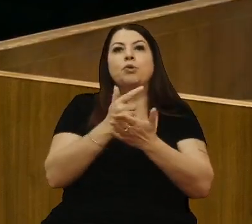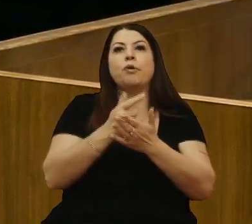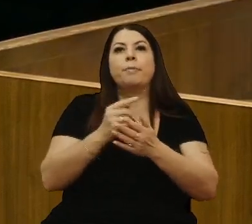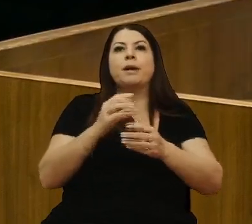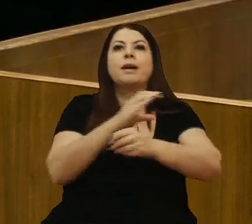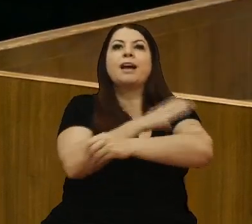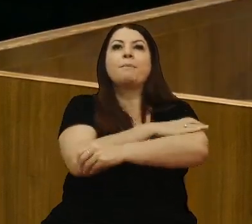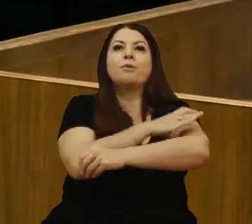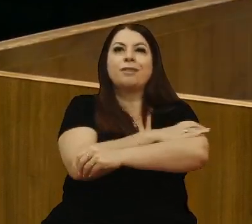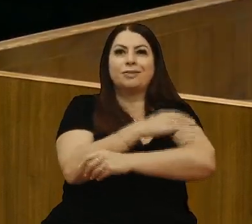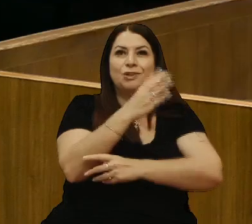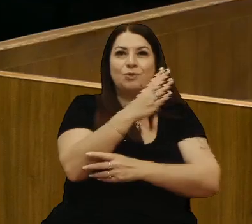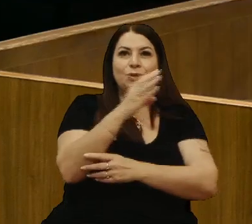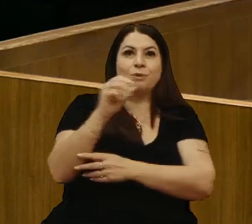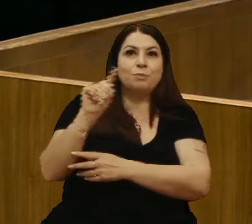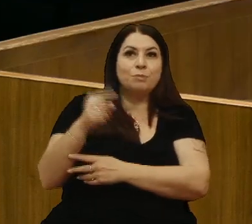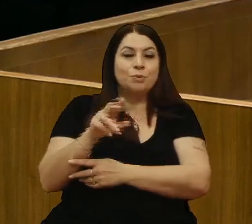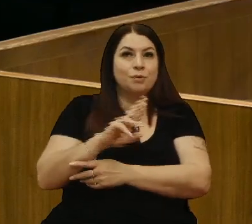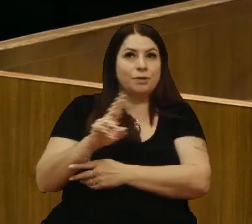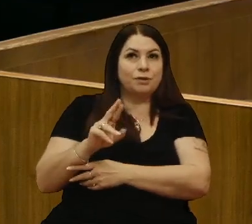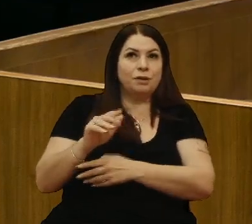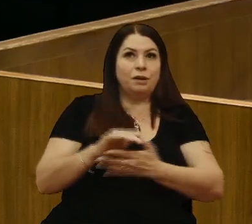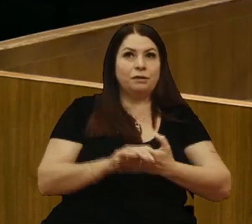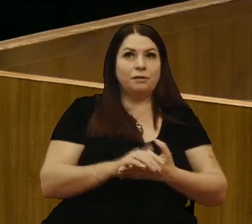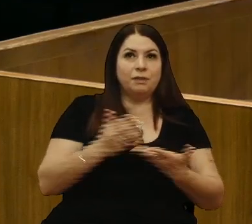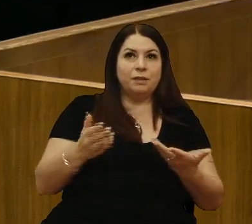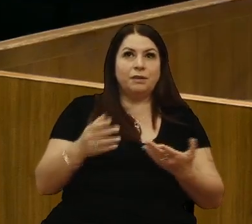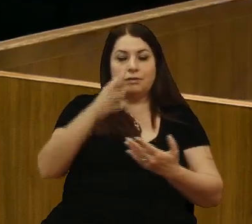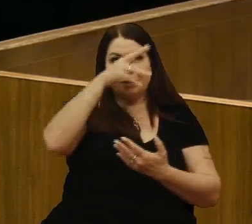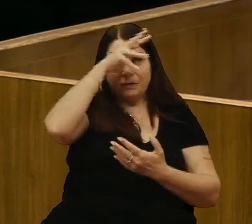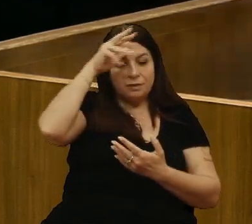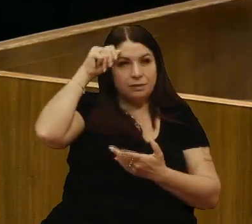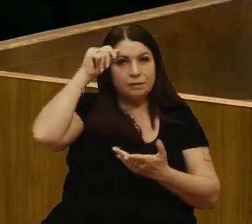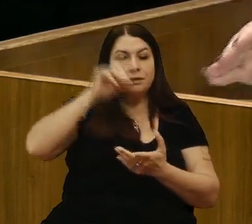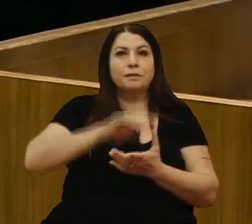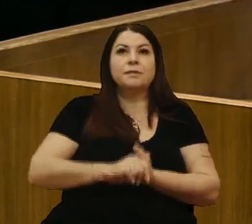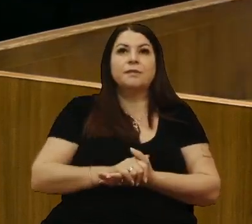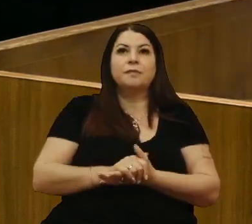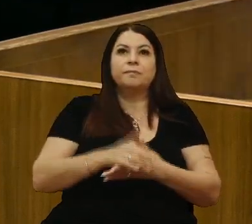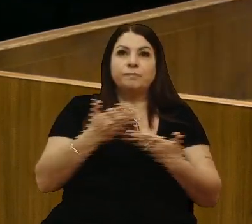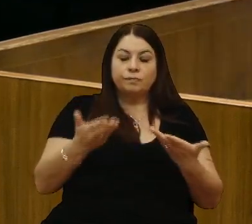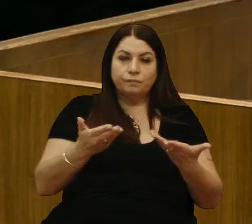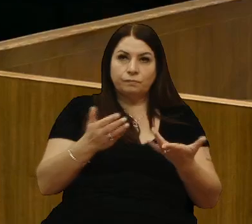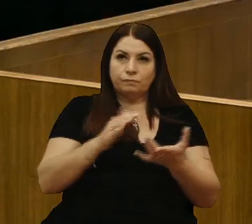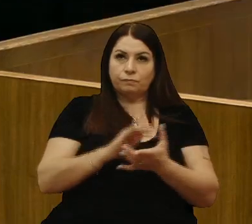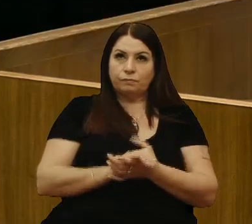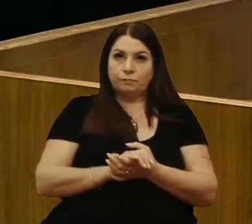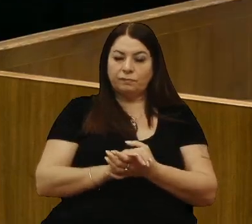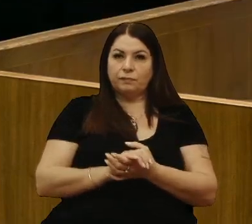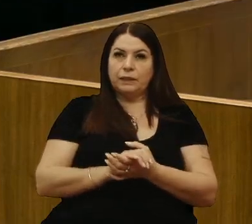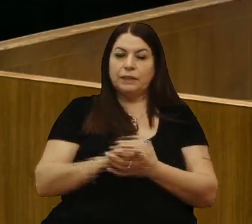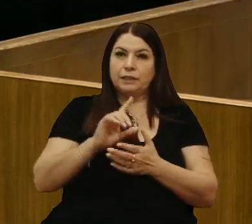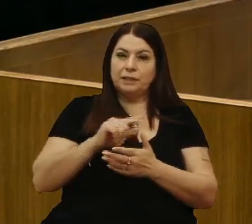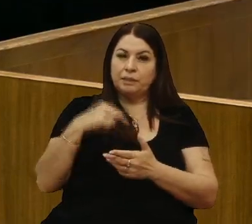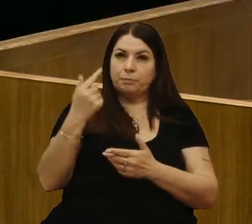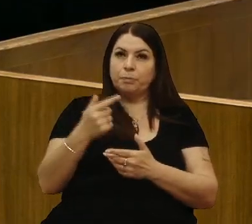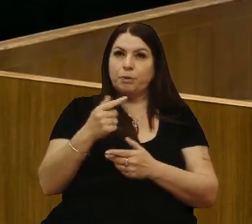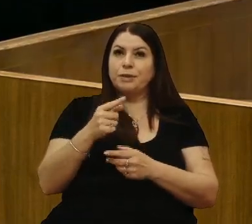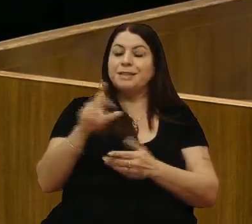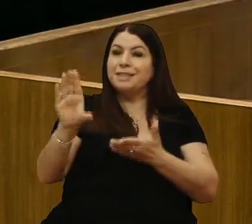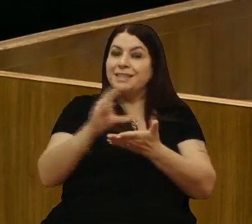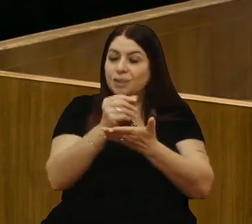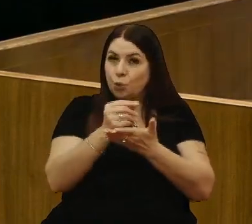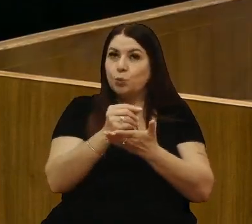caminhonete de 400 mil reais da prefeitura. Depois veio a suplementação de